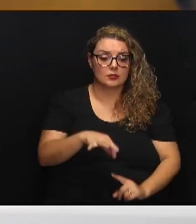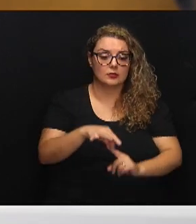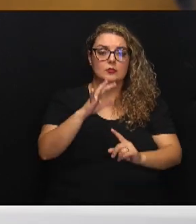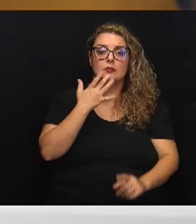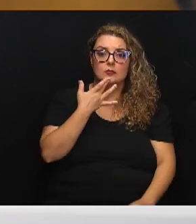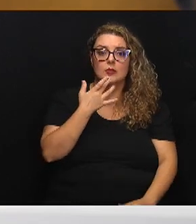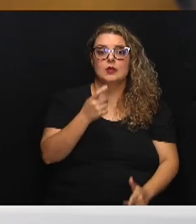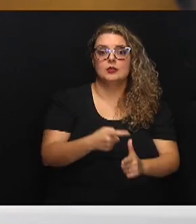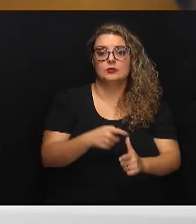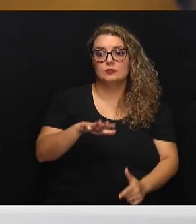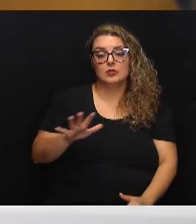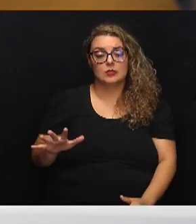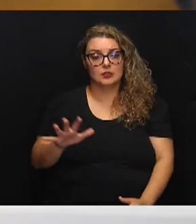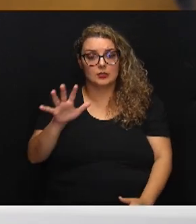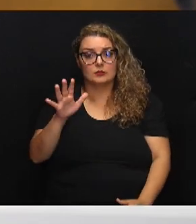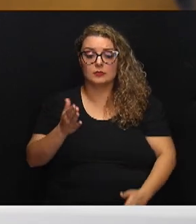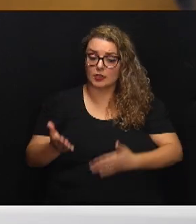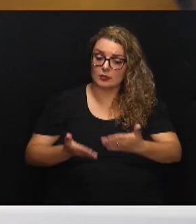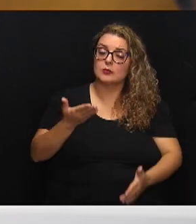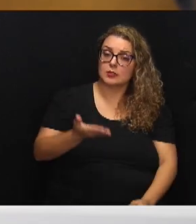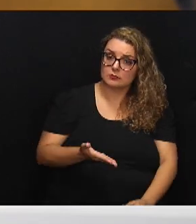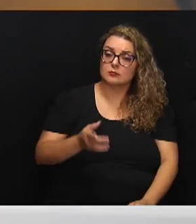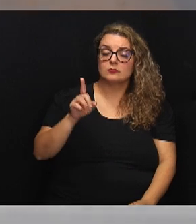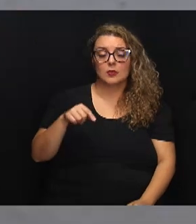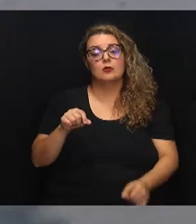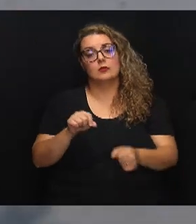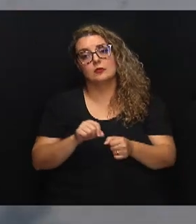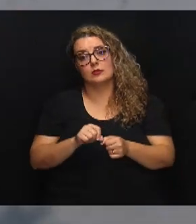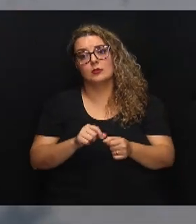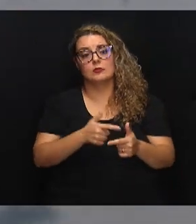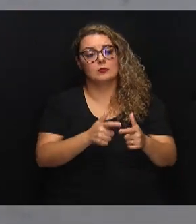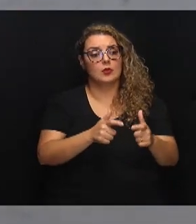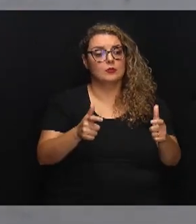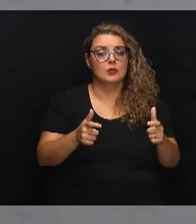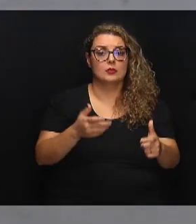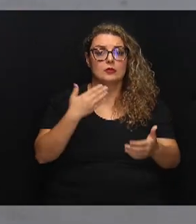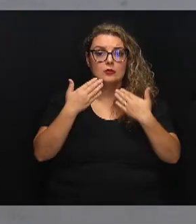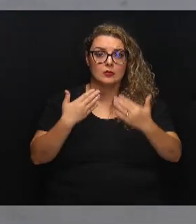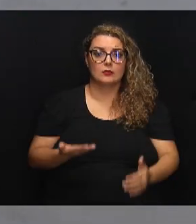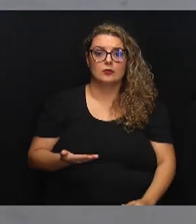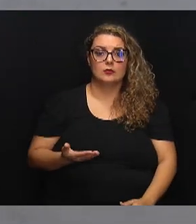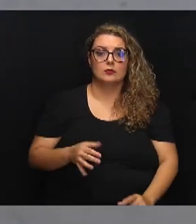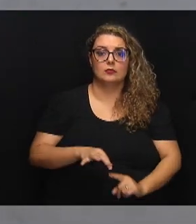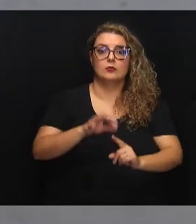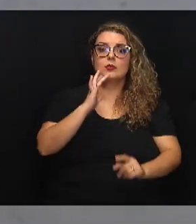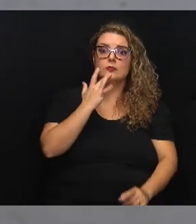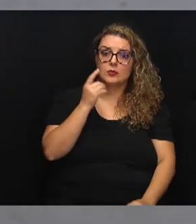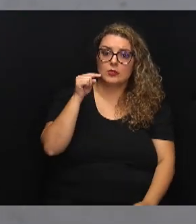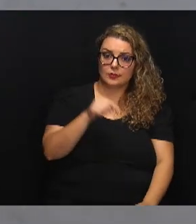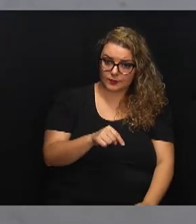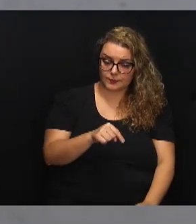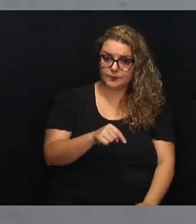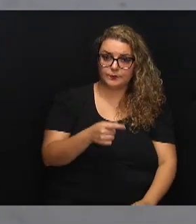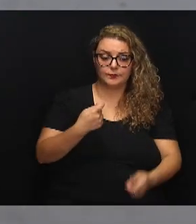caras. E vamos começar a tratar aquelas, que é aquela que vai fazer virar aquela bola de neve que eu estava comentando. Uhum. Então, priorizou aquelas,